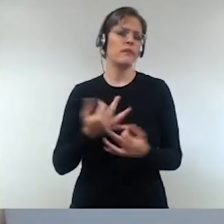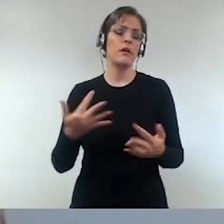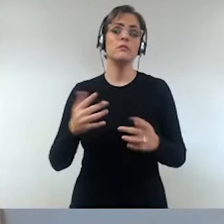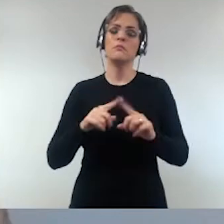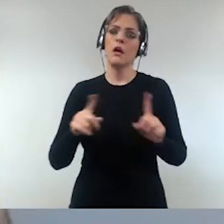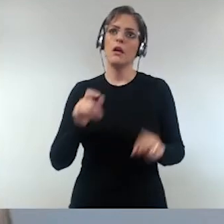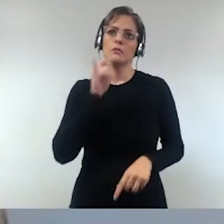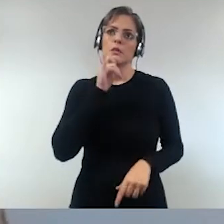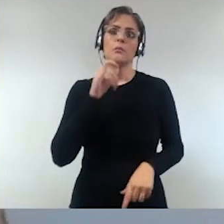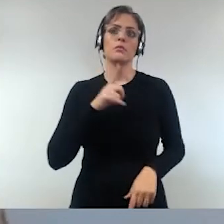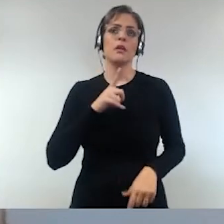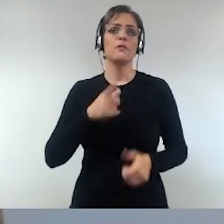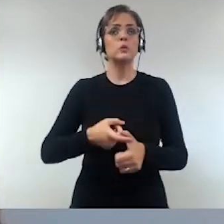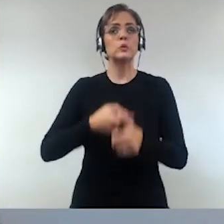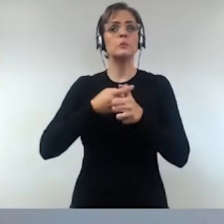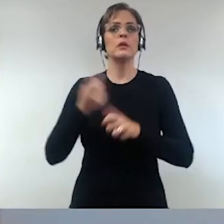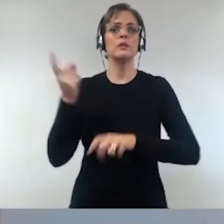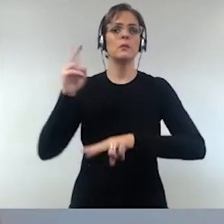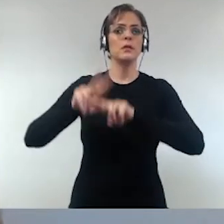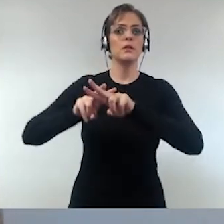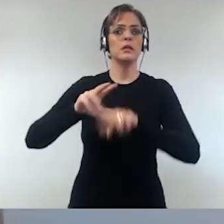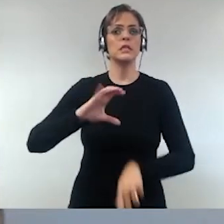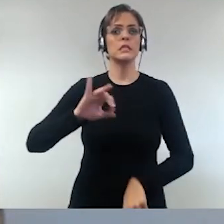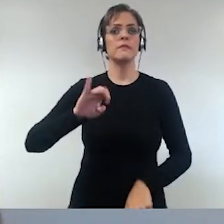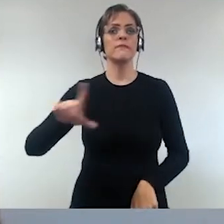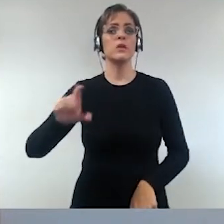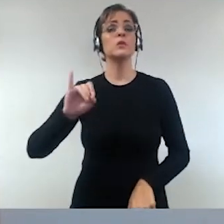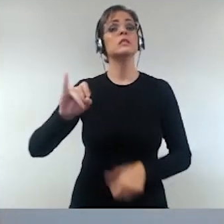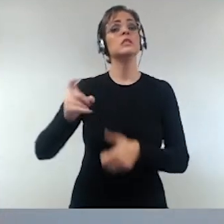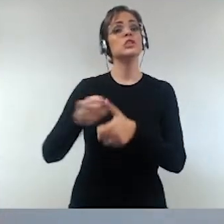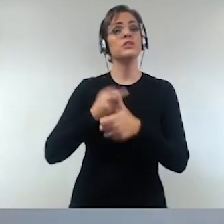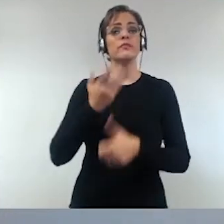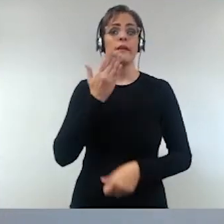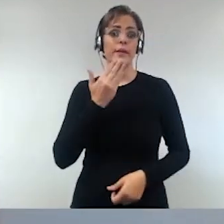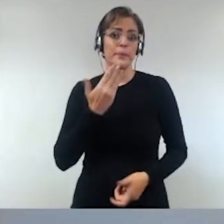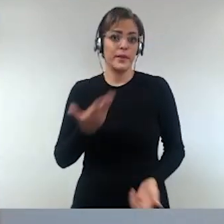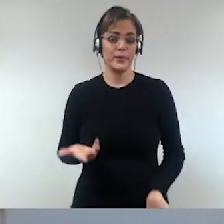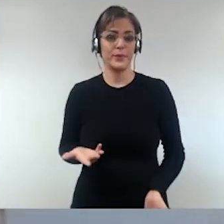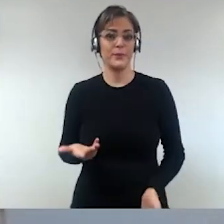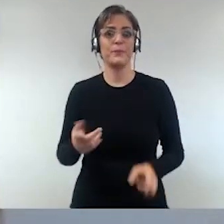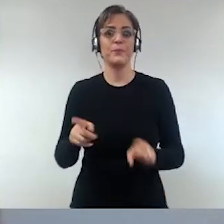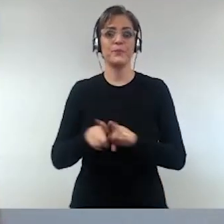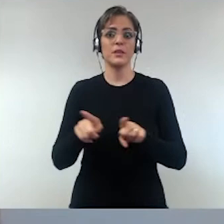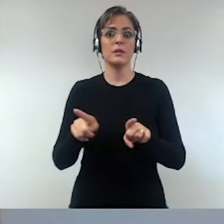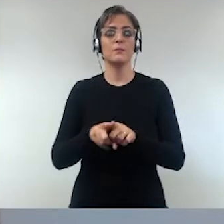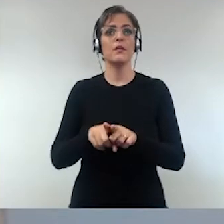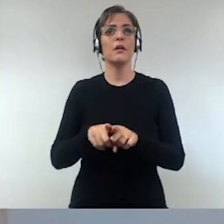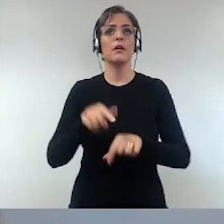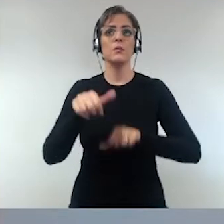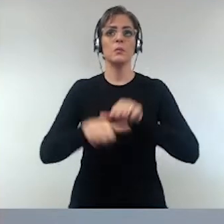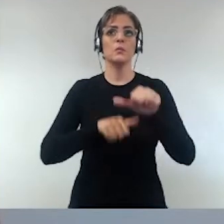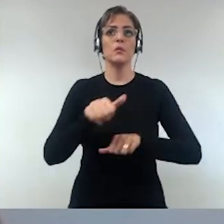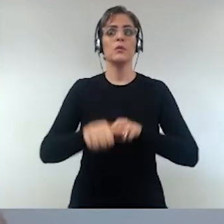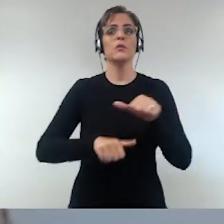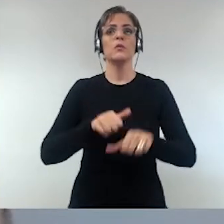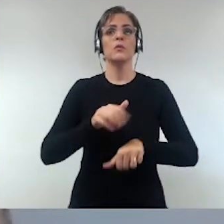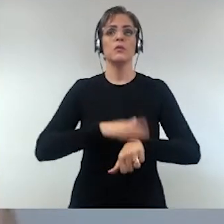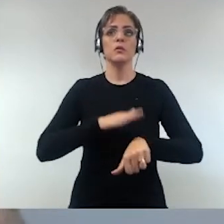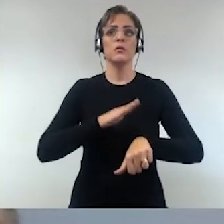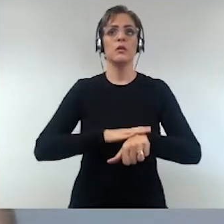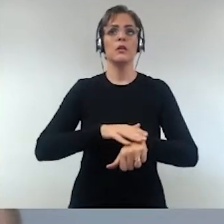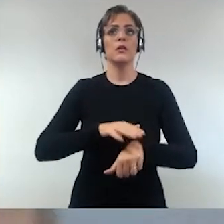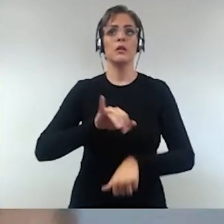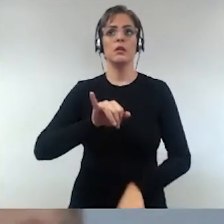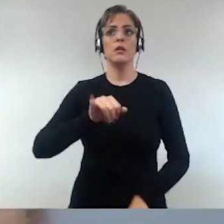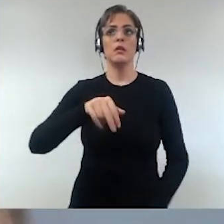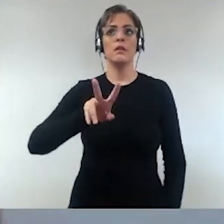a suspensão da prisão civil por dívida de alimentos e dilatou o termo do inventário. O CNJ, ele